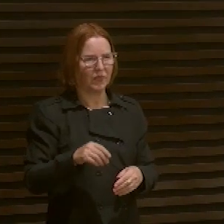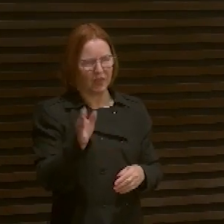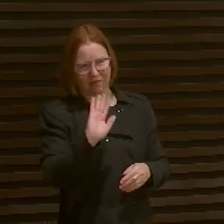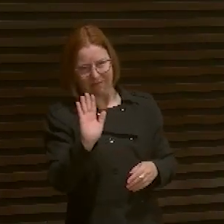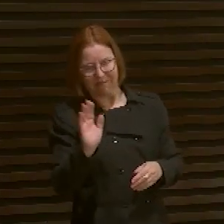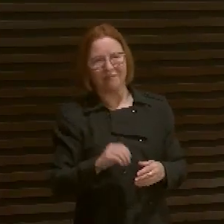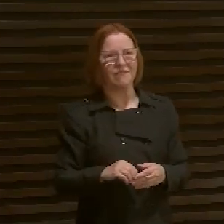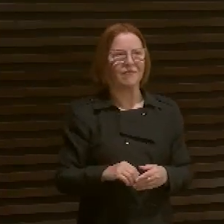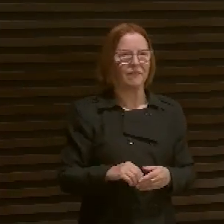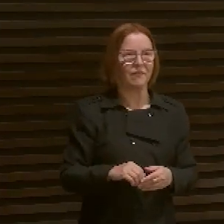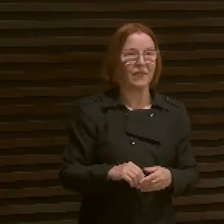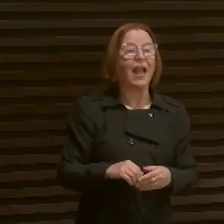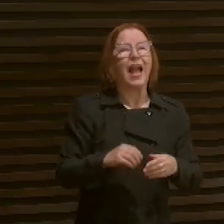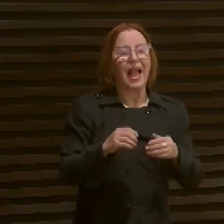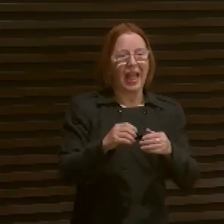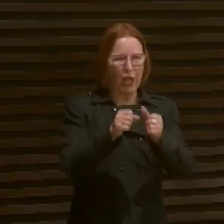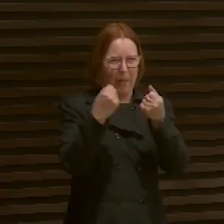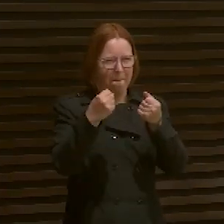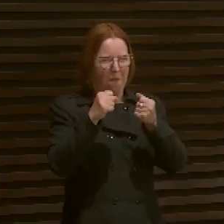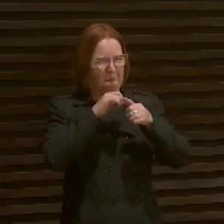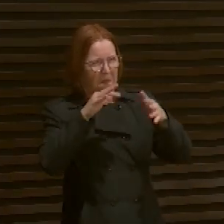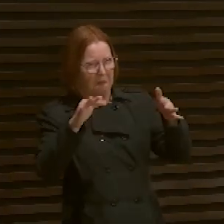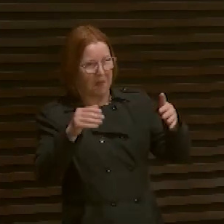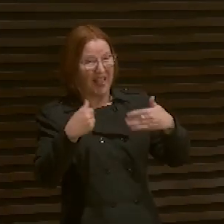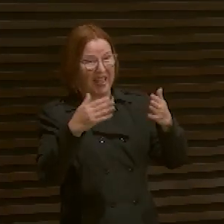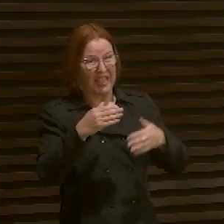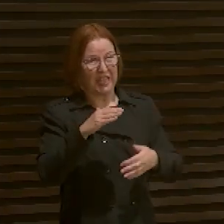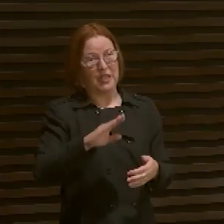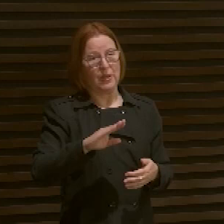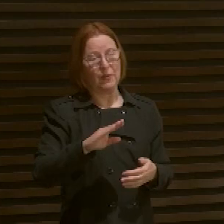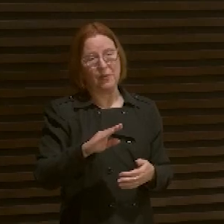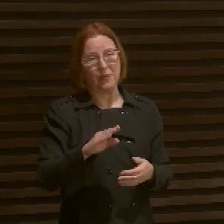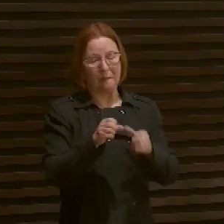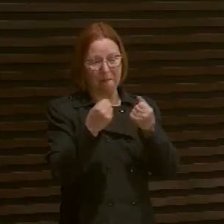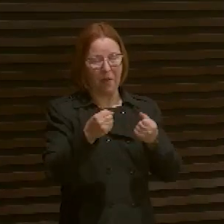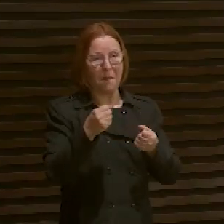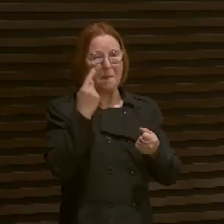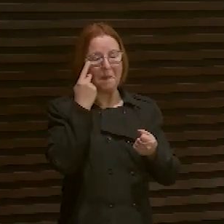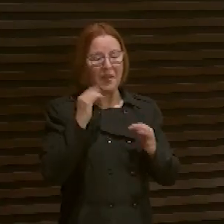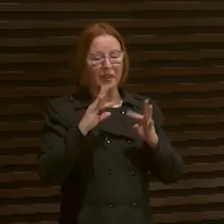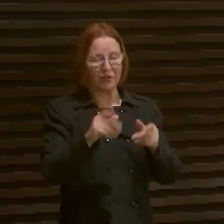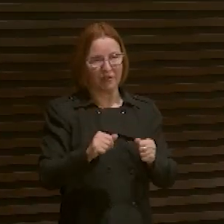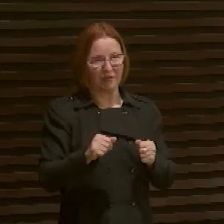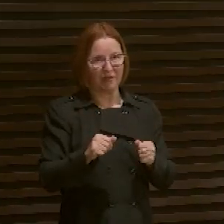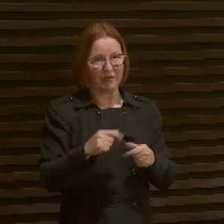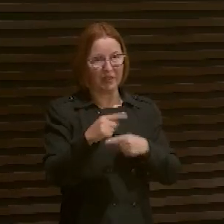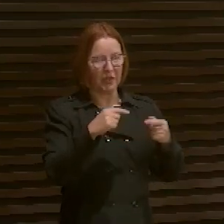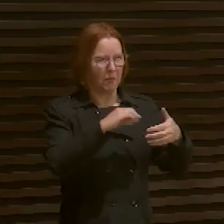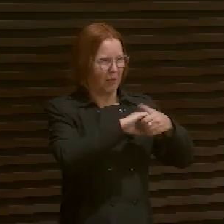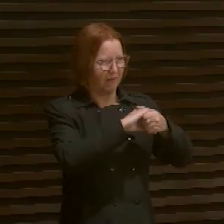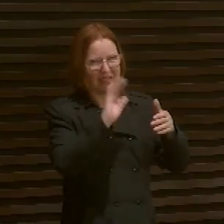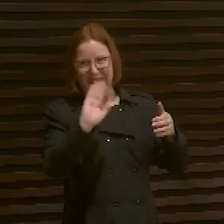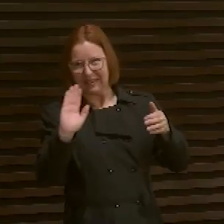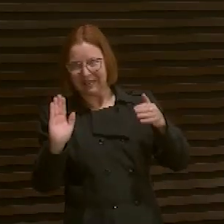só os ensinou, ainda multiplicou pães. Deu pão para toda aquela turma. Lembra? Aí Jesus despediu a multidão e compeliu